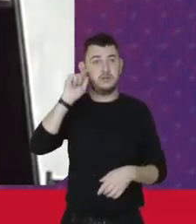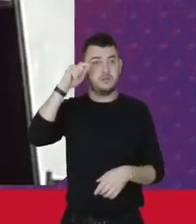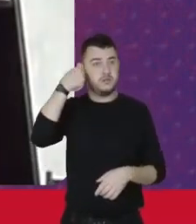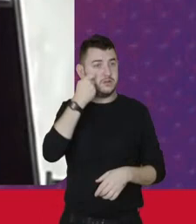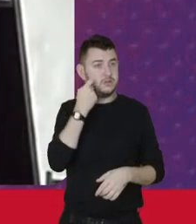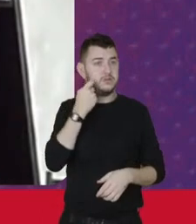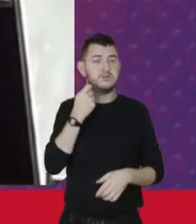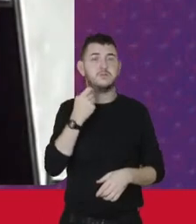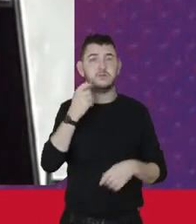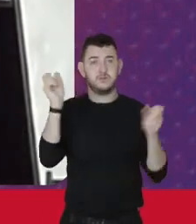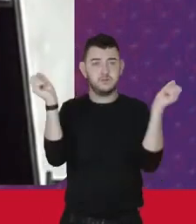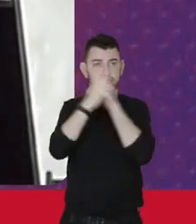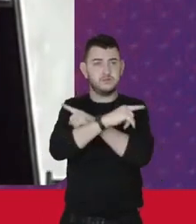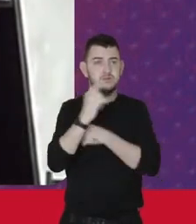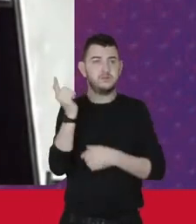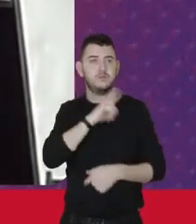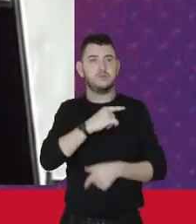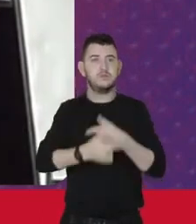mais difícil.